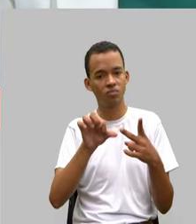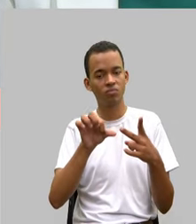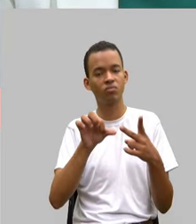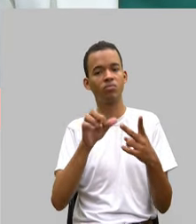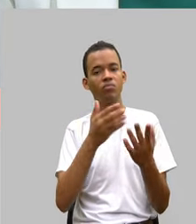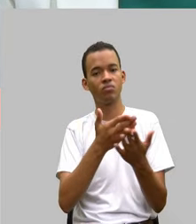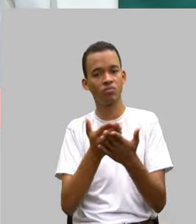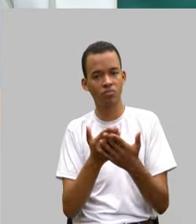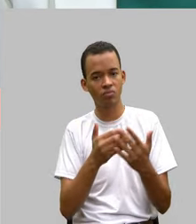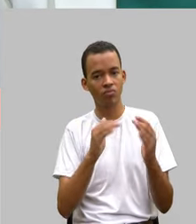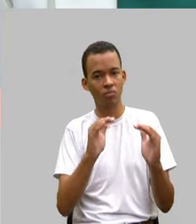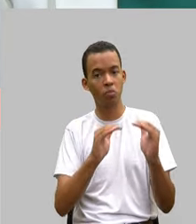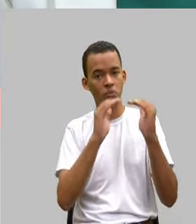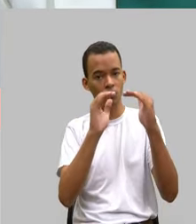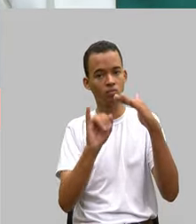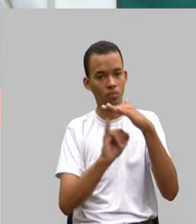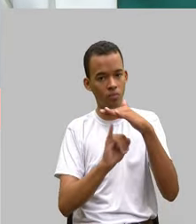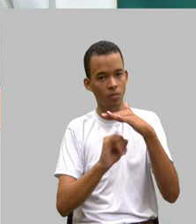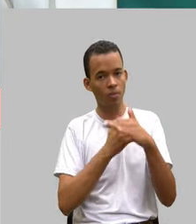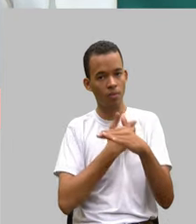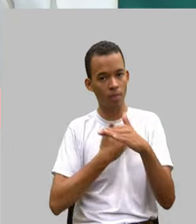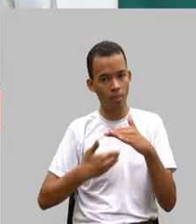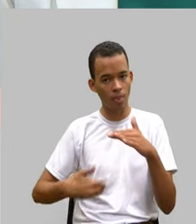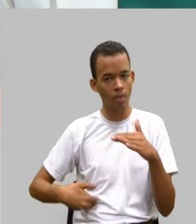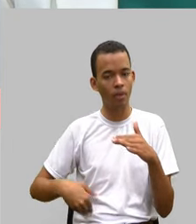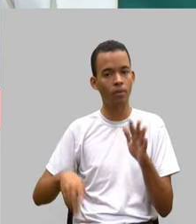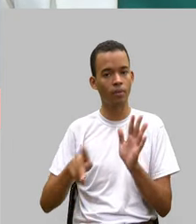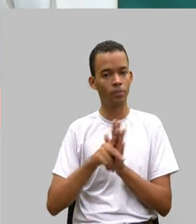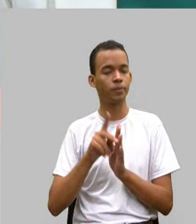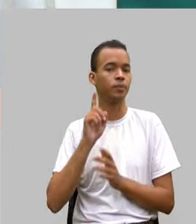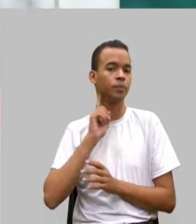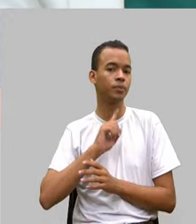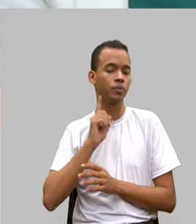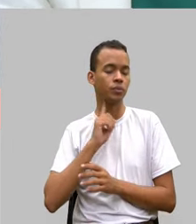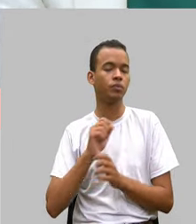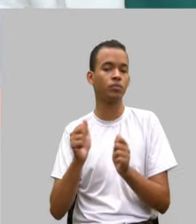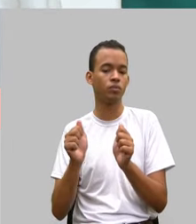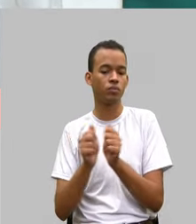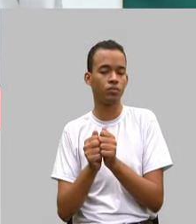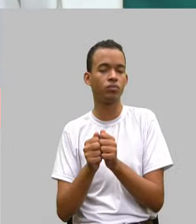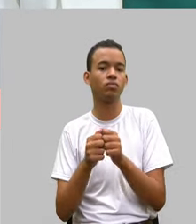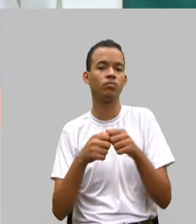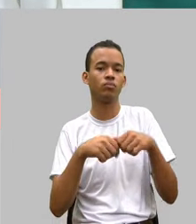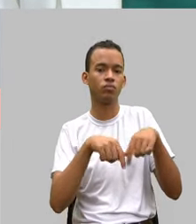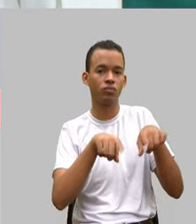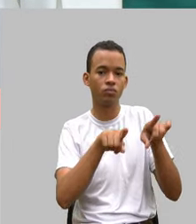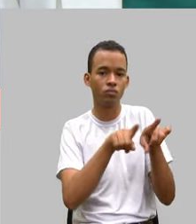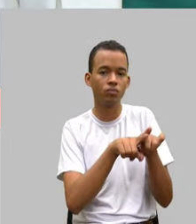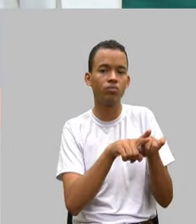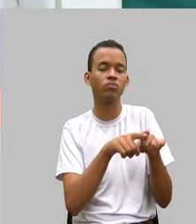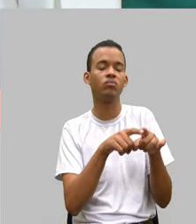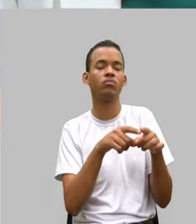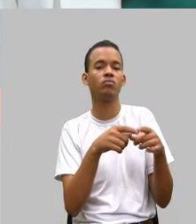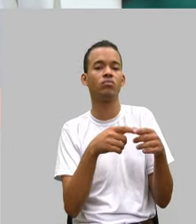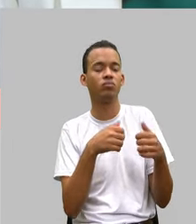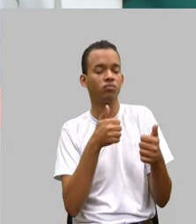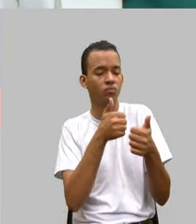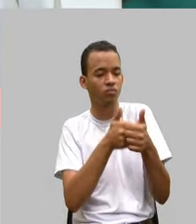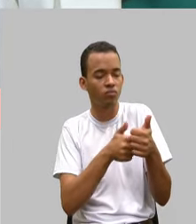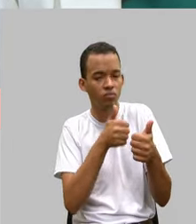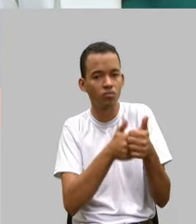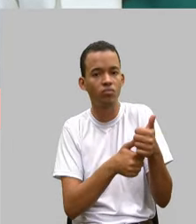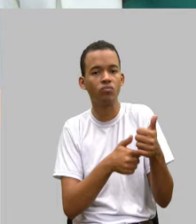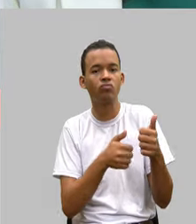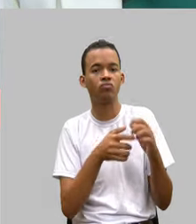de ensino superior sediadas em Minas Gerais estarmos totalmente alinhados com a causa e disponíveis para as ações que forem necessárias Parabéns a